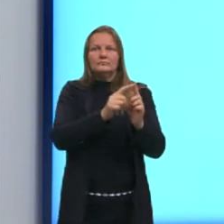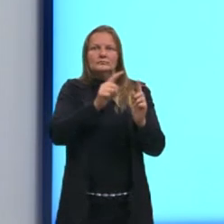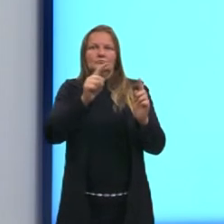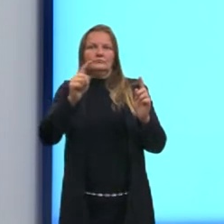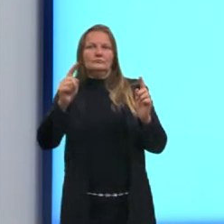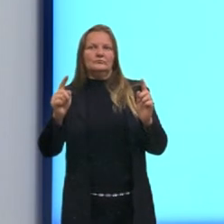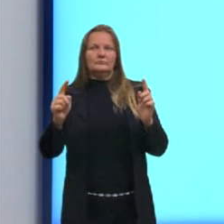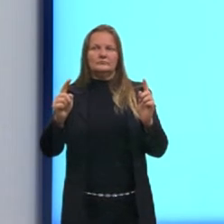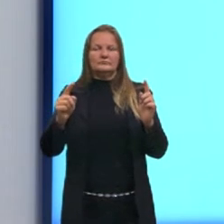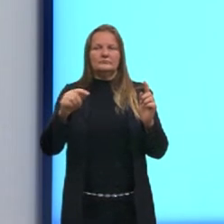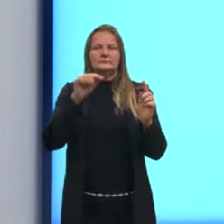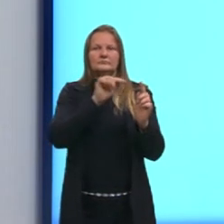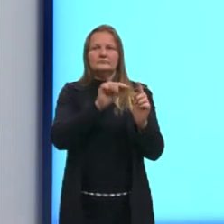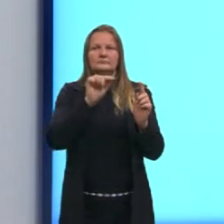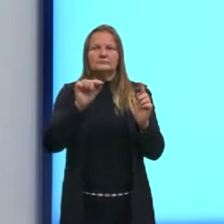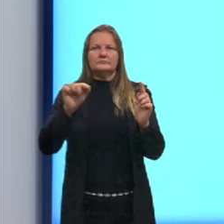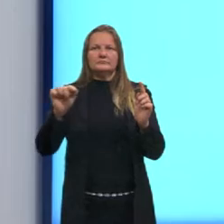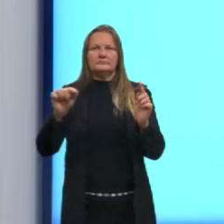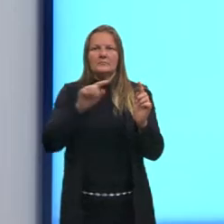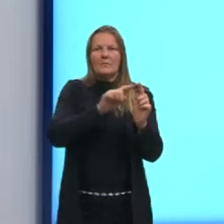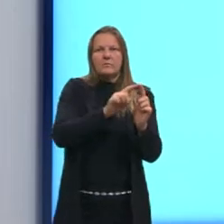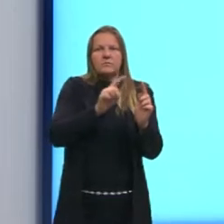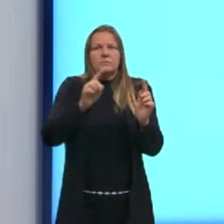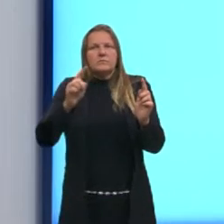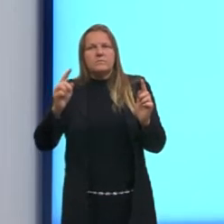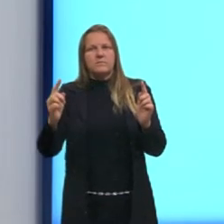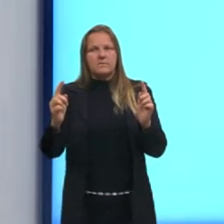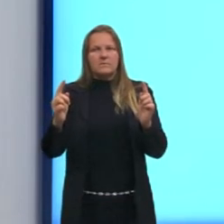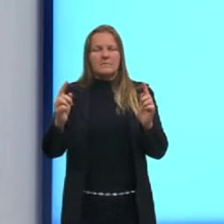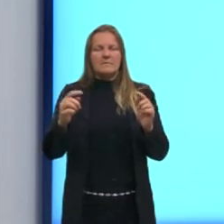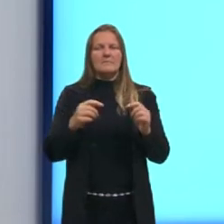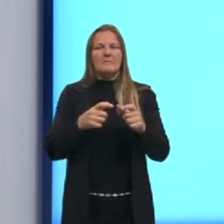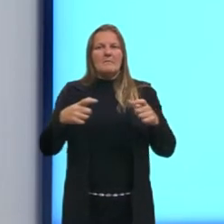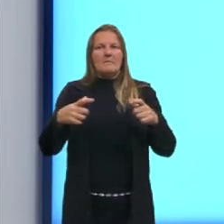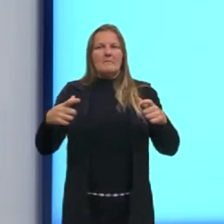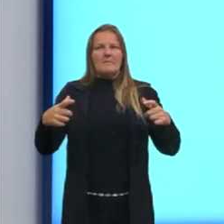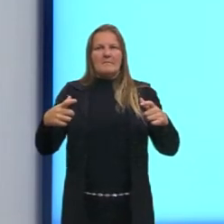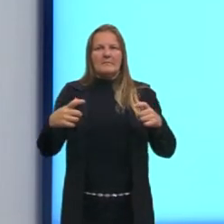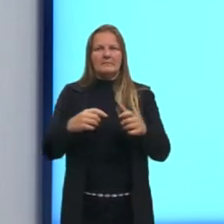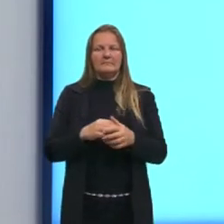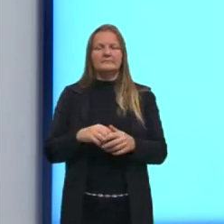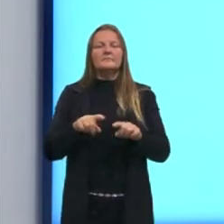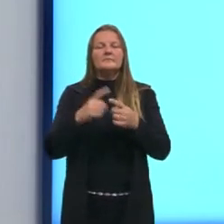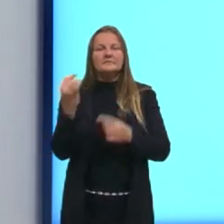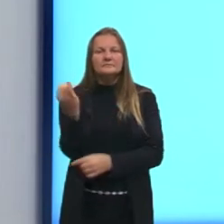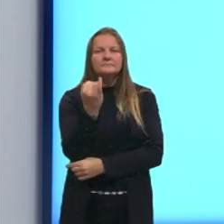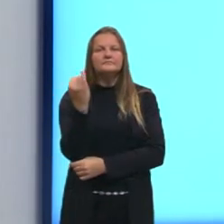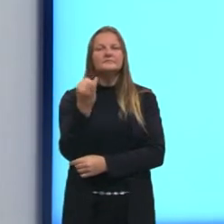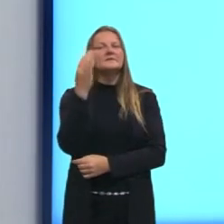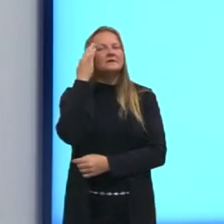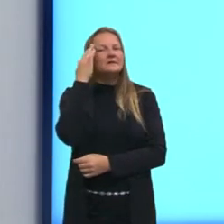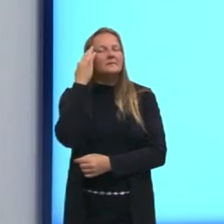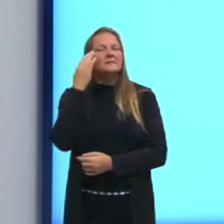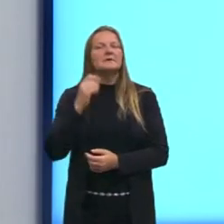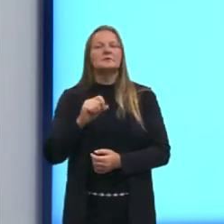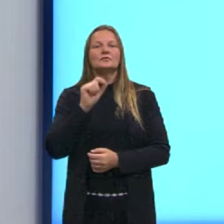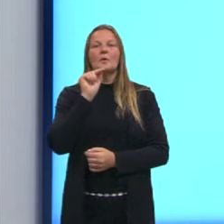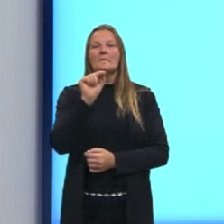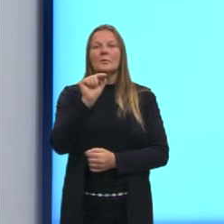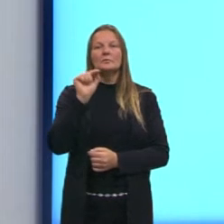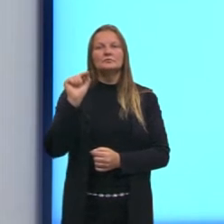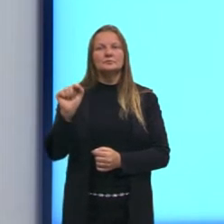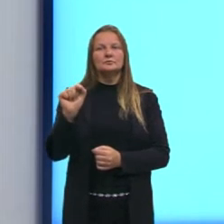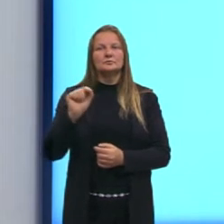poderia, né, colocar mais pontos aqui para ir marcando essa onda, tá? Mas o importante é a gente saber que aqui a gente vai marcar somente